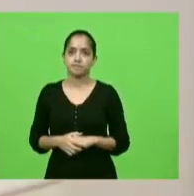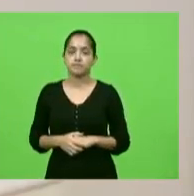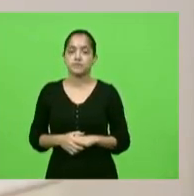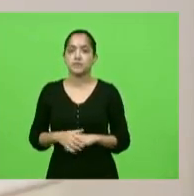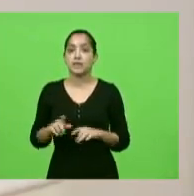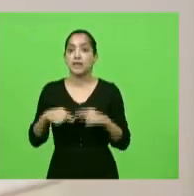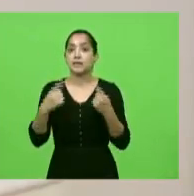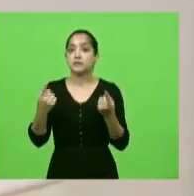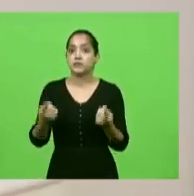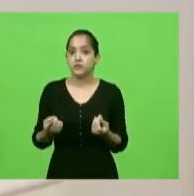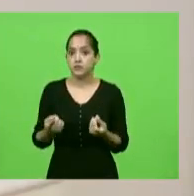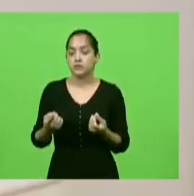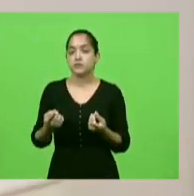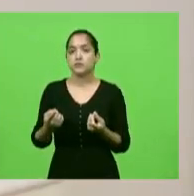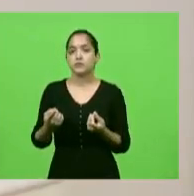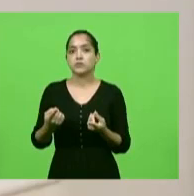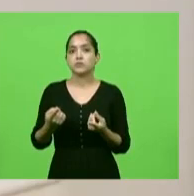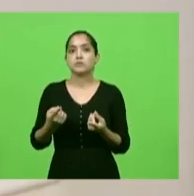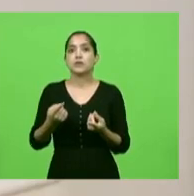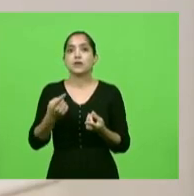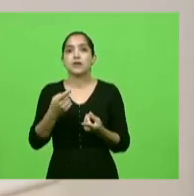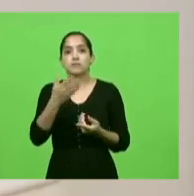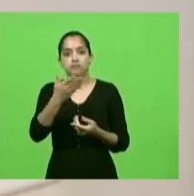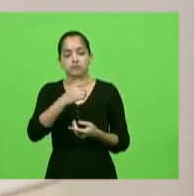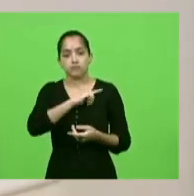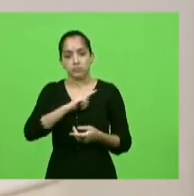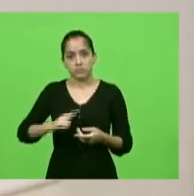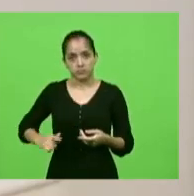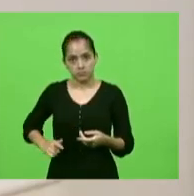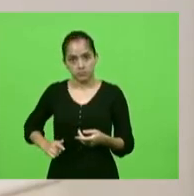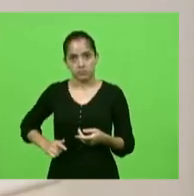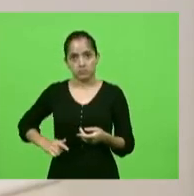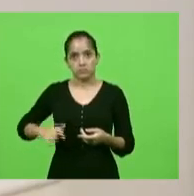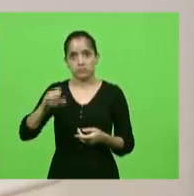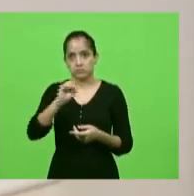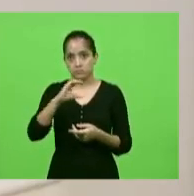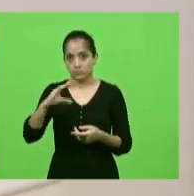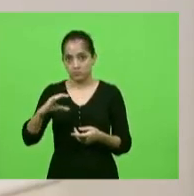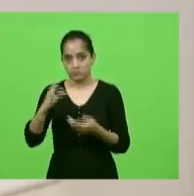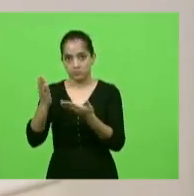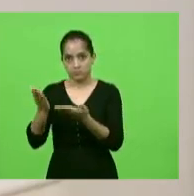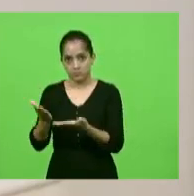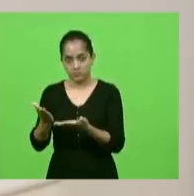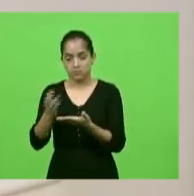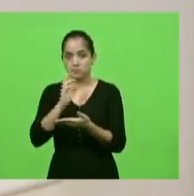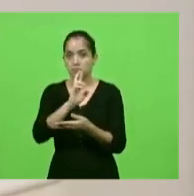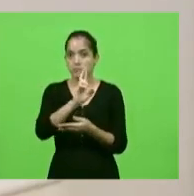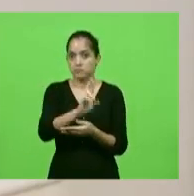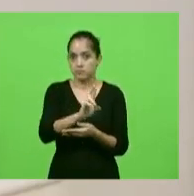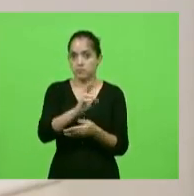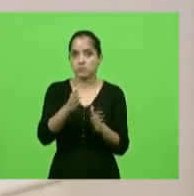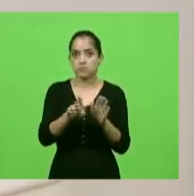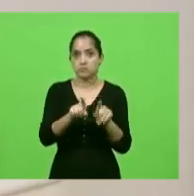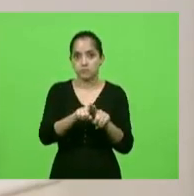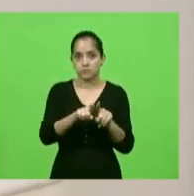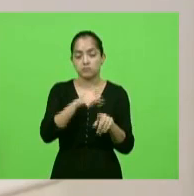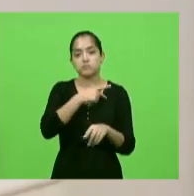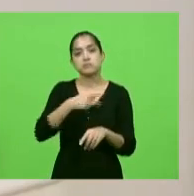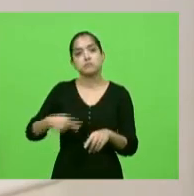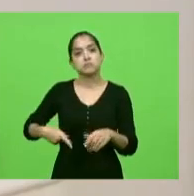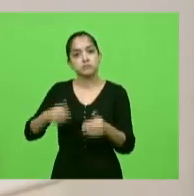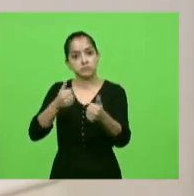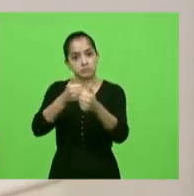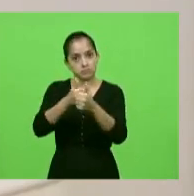disso, na consulta formal realizada pelo governador do Estado de Santa Catarina, da resposta da lavra do presidente do Tribunal de